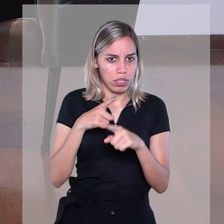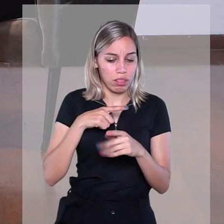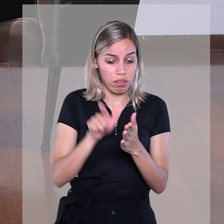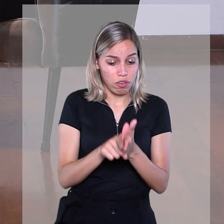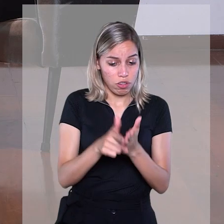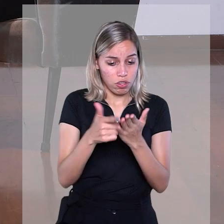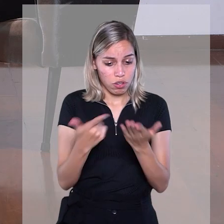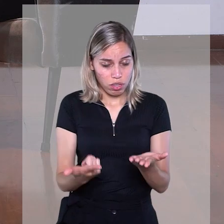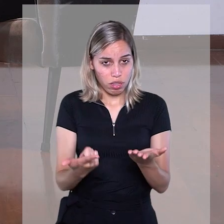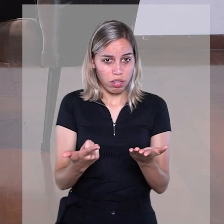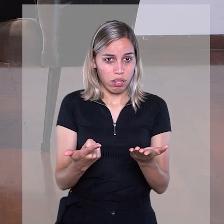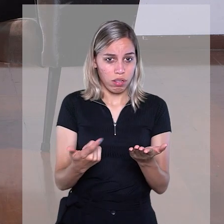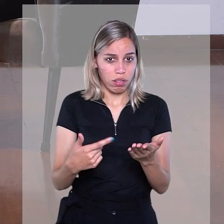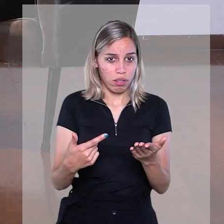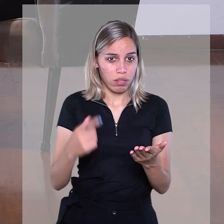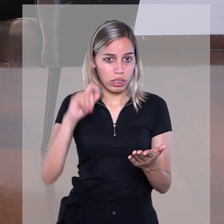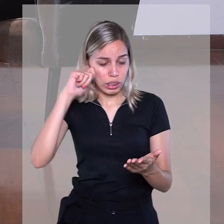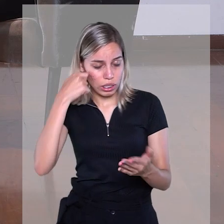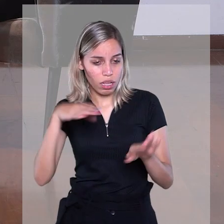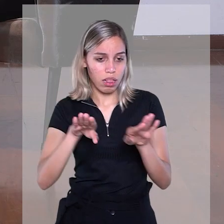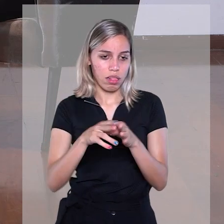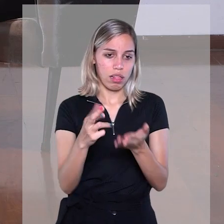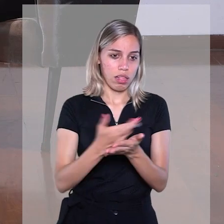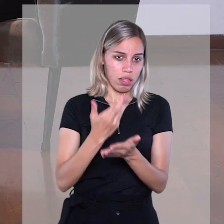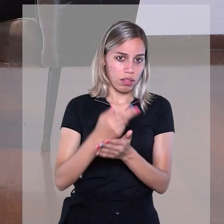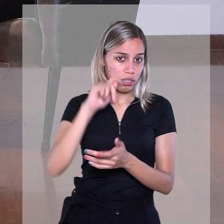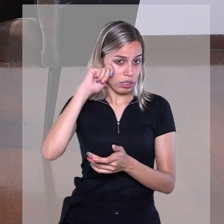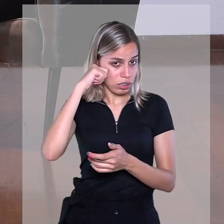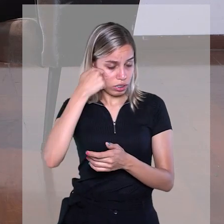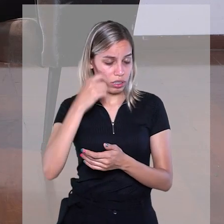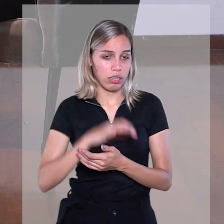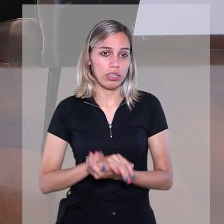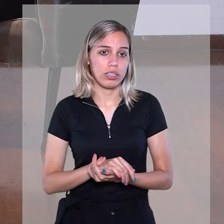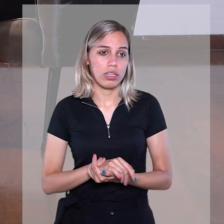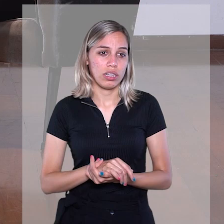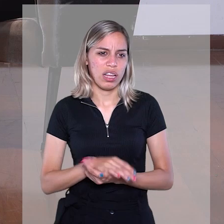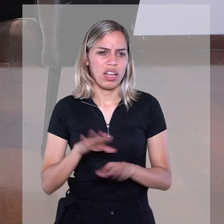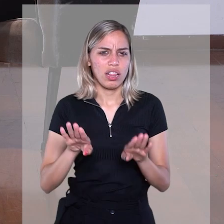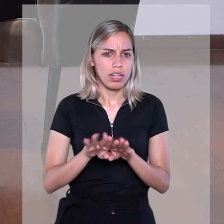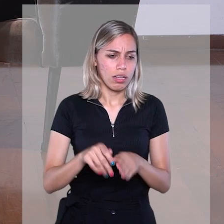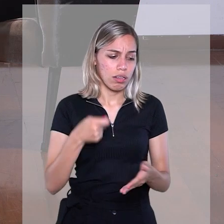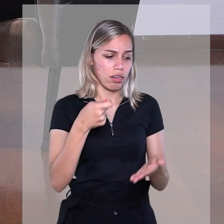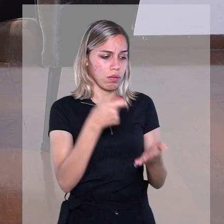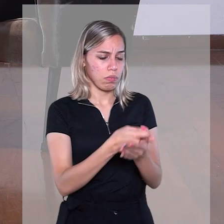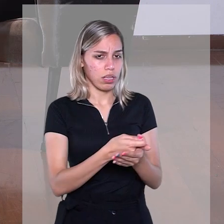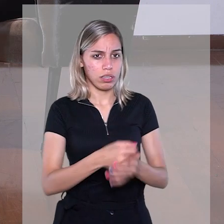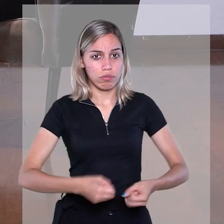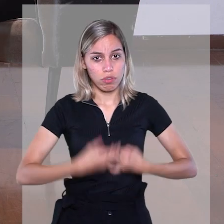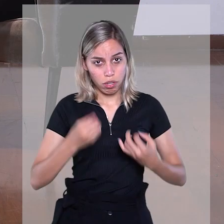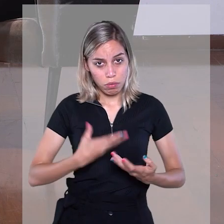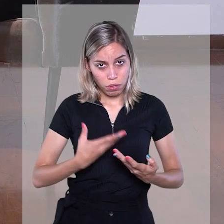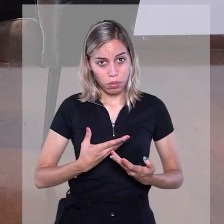e revistas, bancava também edições com pequenas tiragens de poetas e